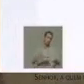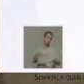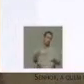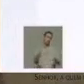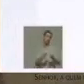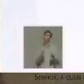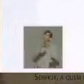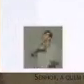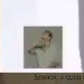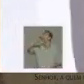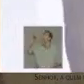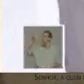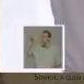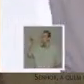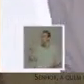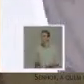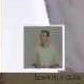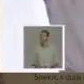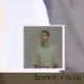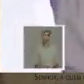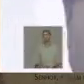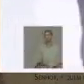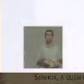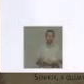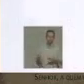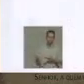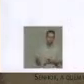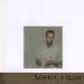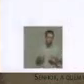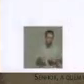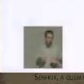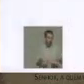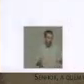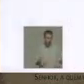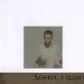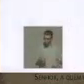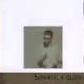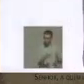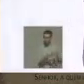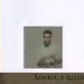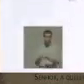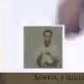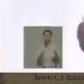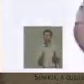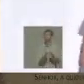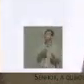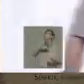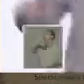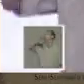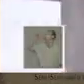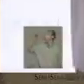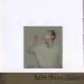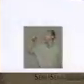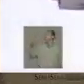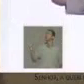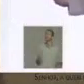jeito. Porque o sonho de cada um vai sendo iluminado pela palavra de Deus. Vai sendo iluminado pelos valores. E